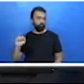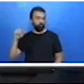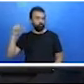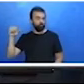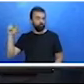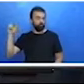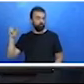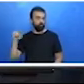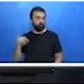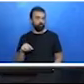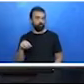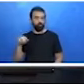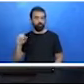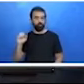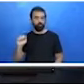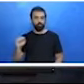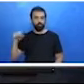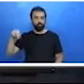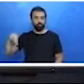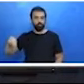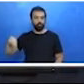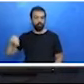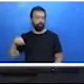manhã, panda,